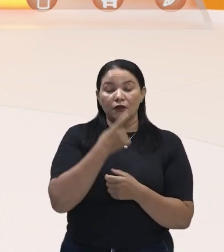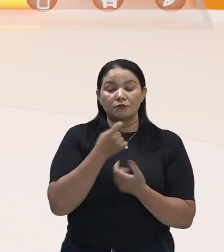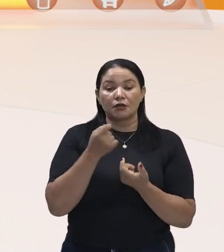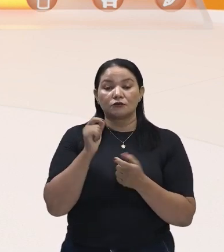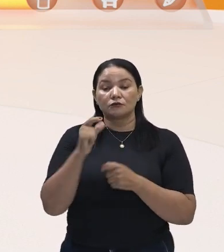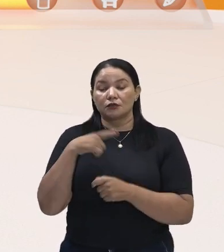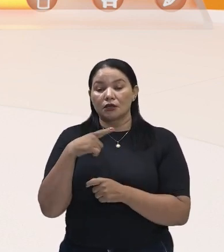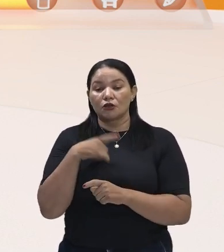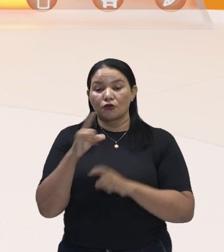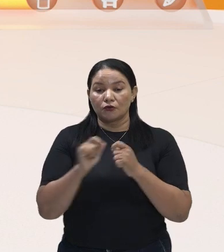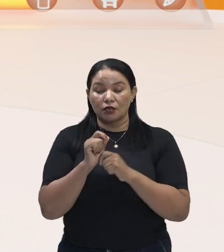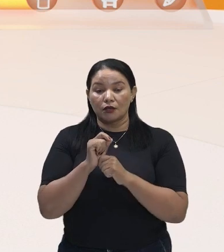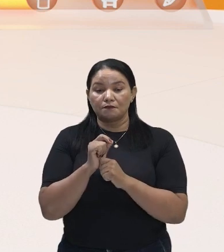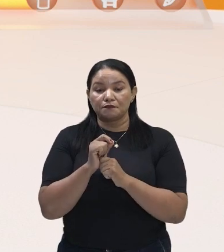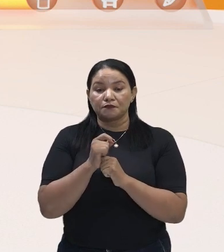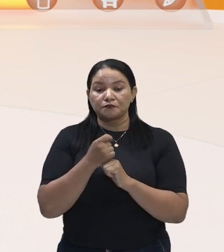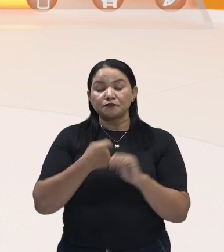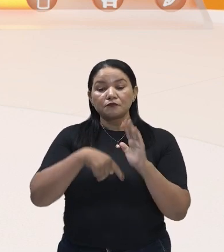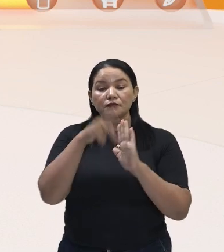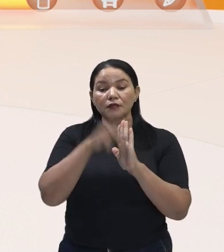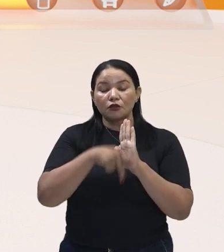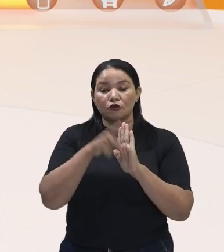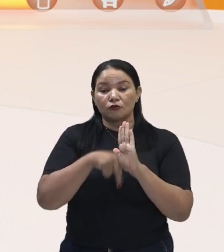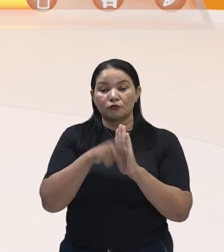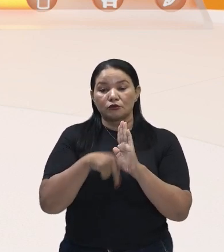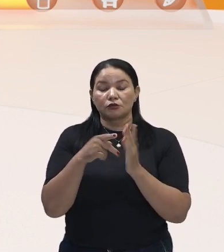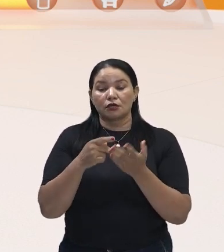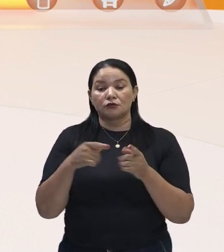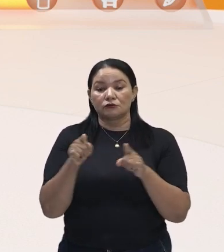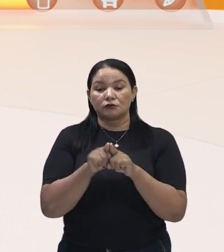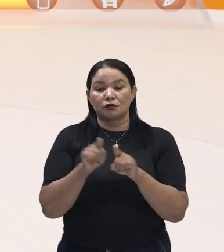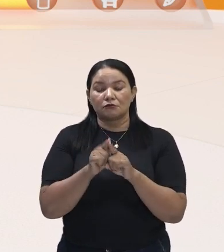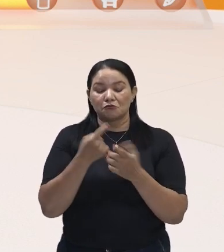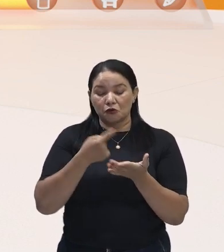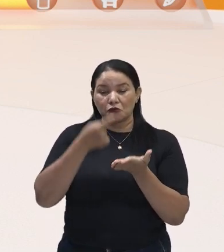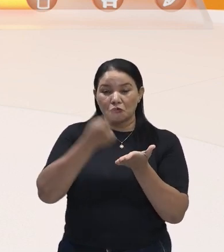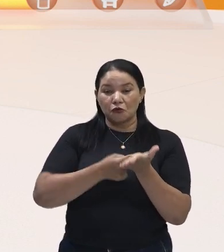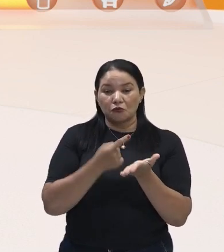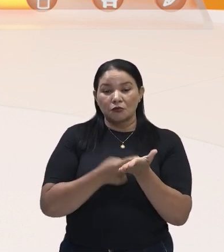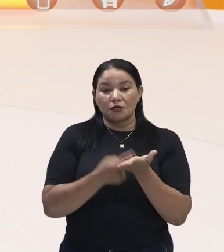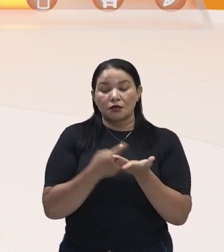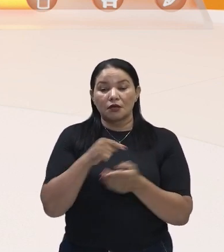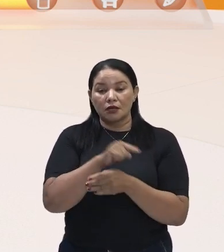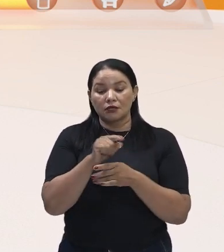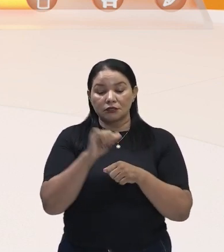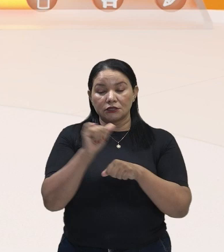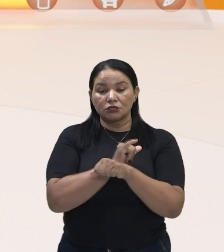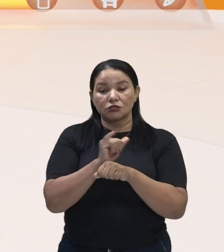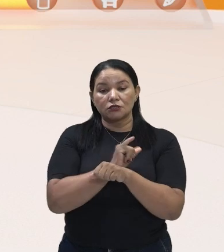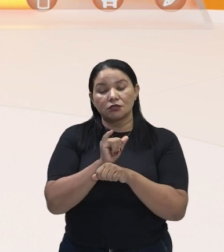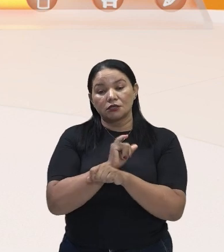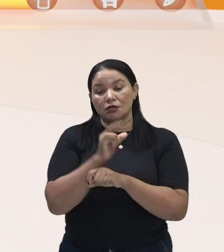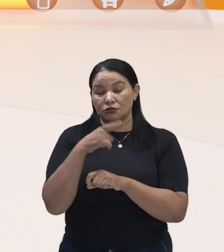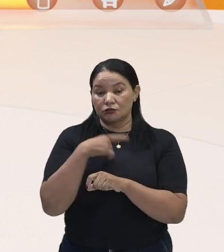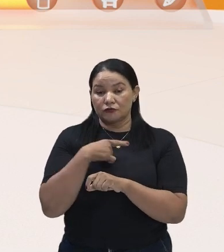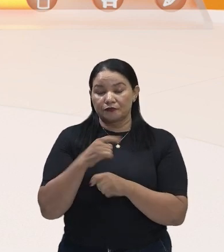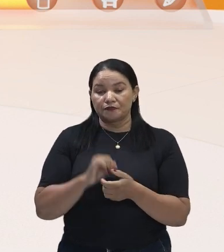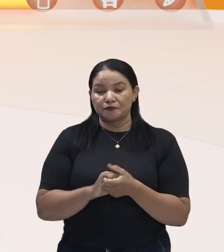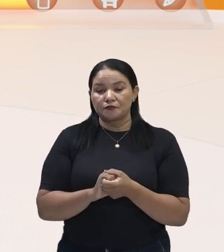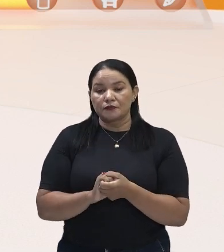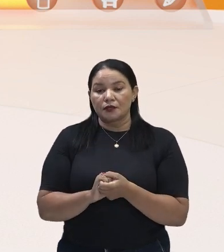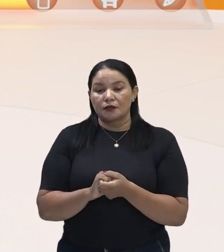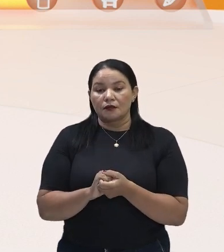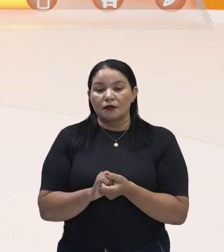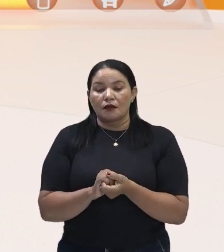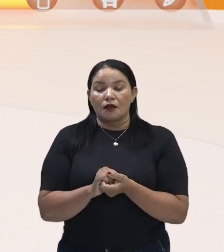tinham um projeto, eles tinham um consenso em relação às suas estratégias durante a